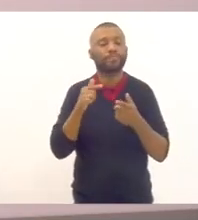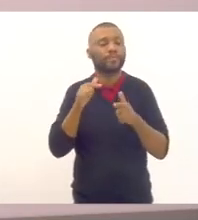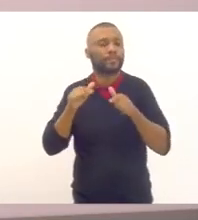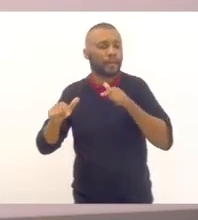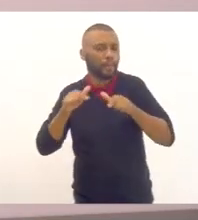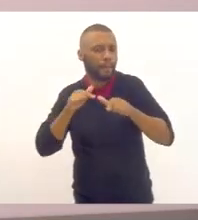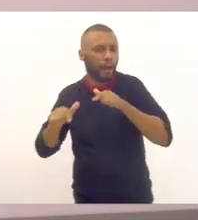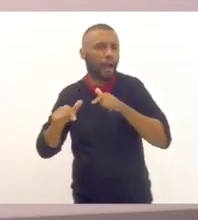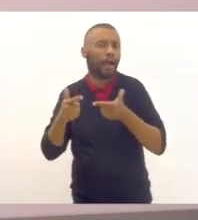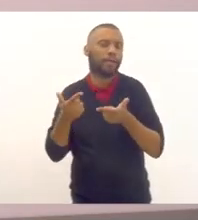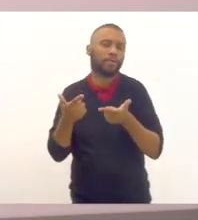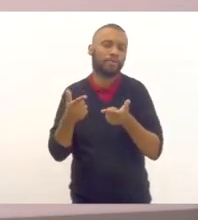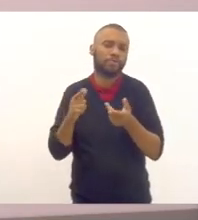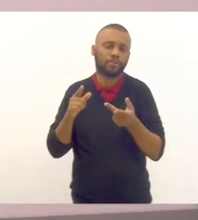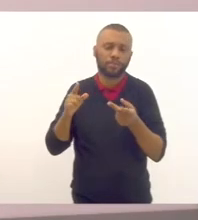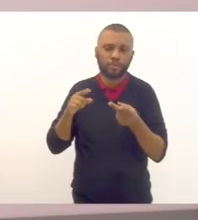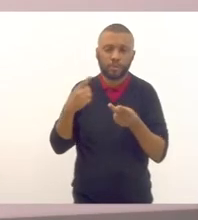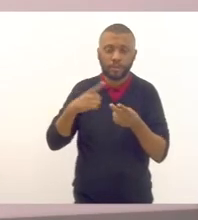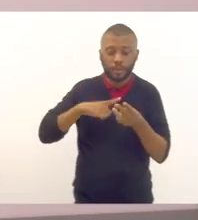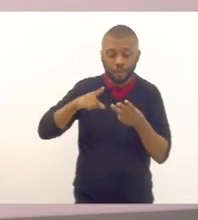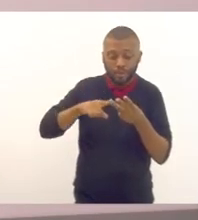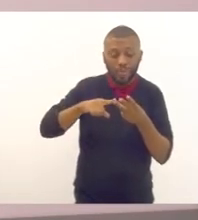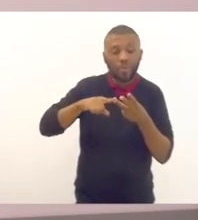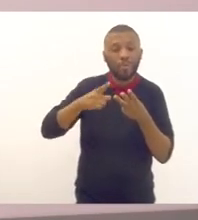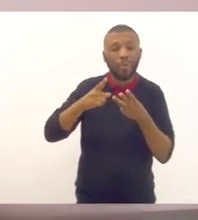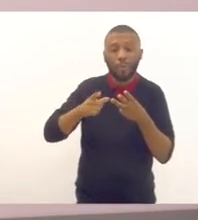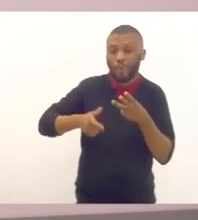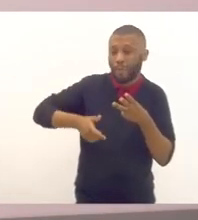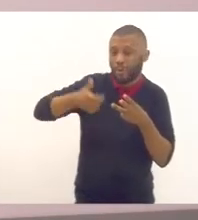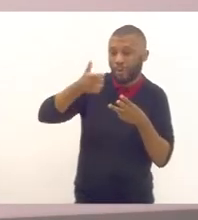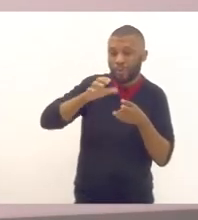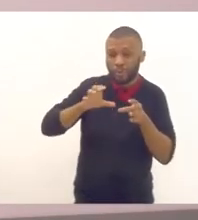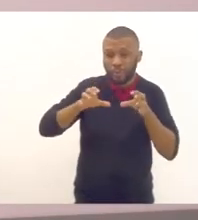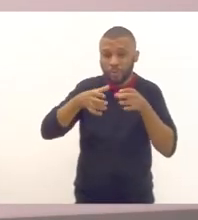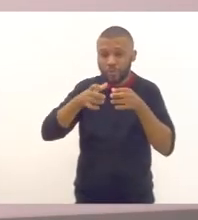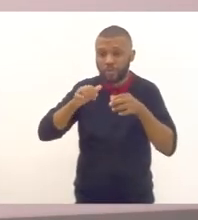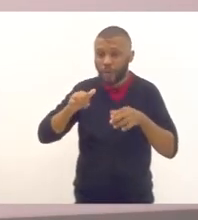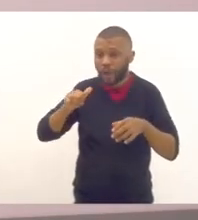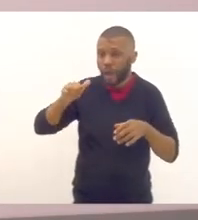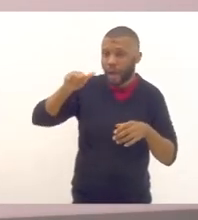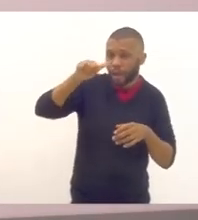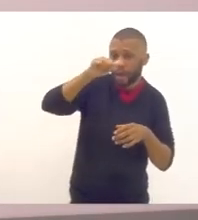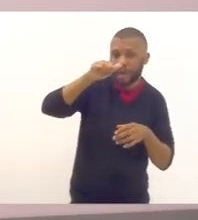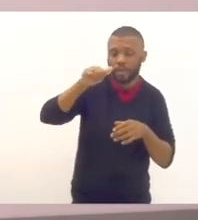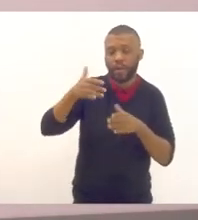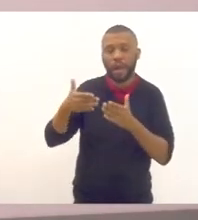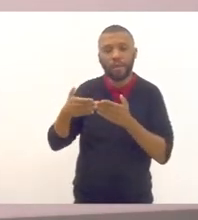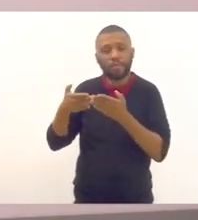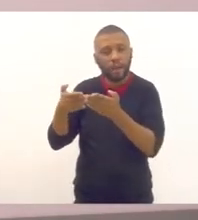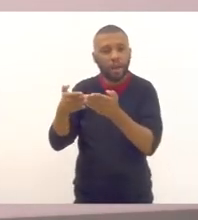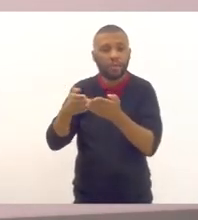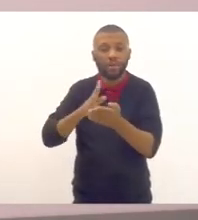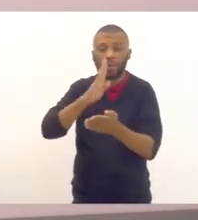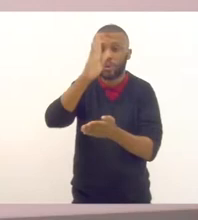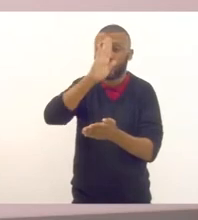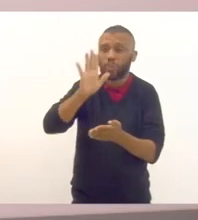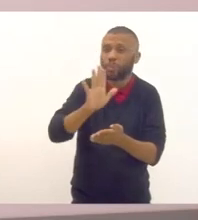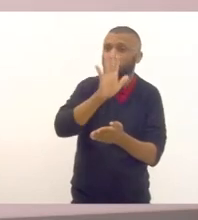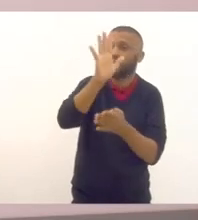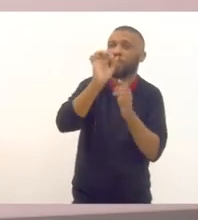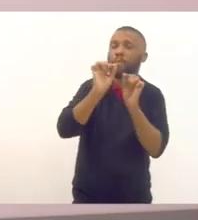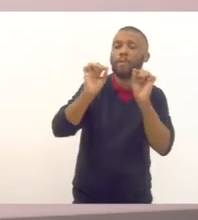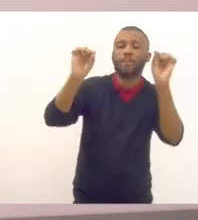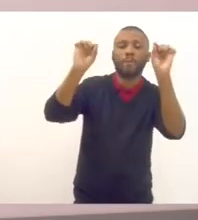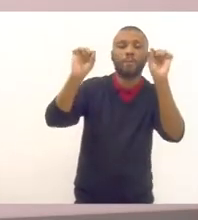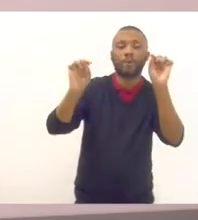Nós temos um dos melhores conjuntos aeroportuários do Brasil e não é utilizado. Por quê? Porque